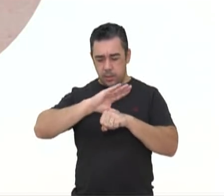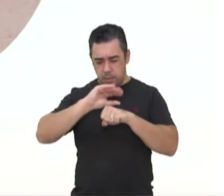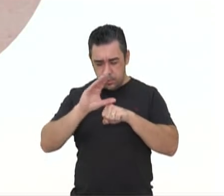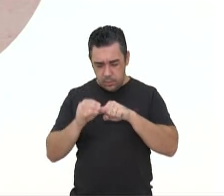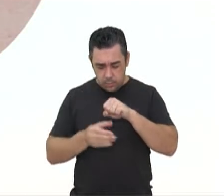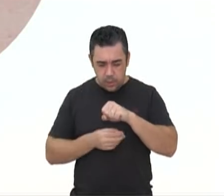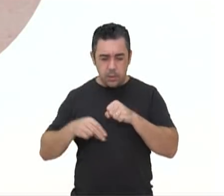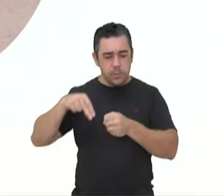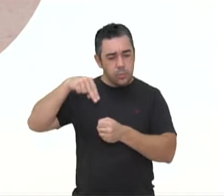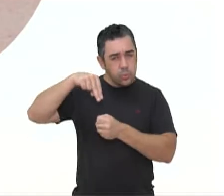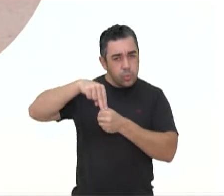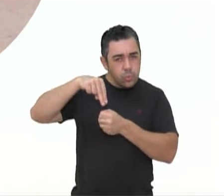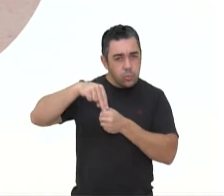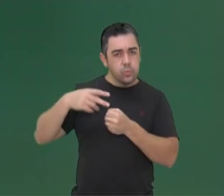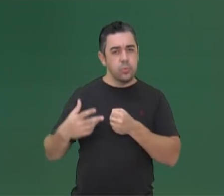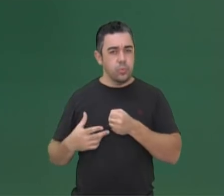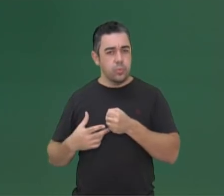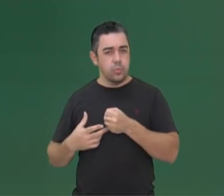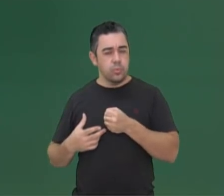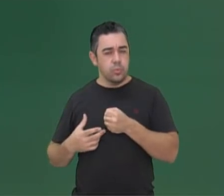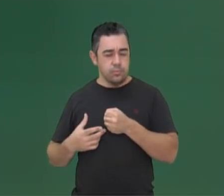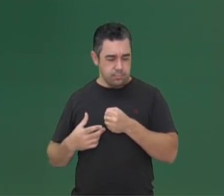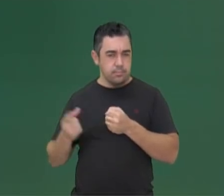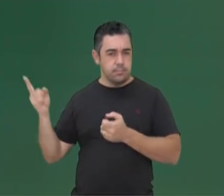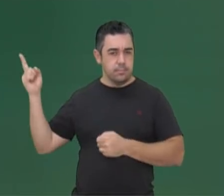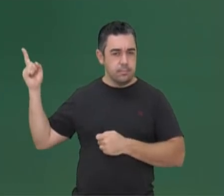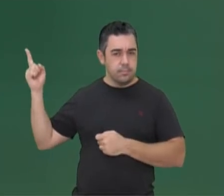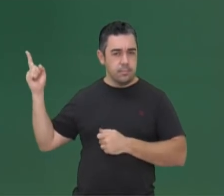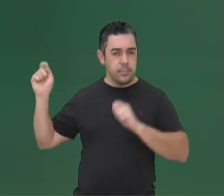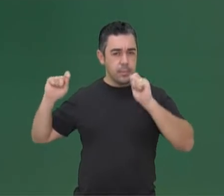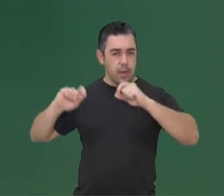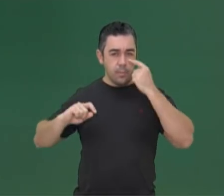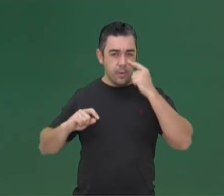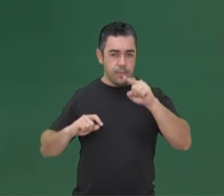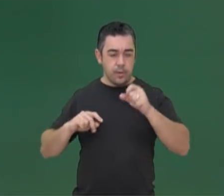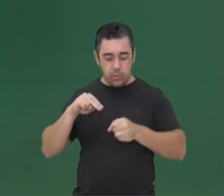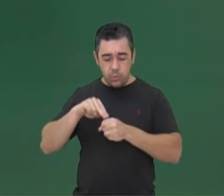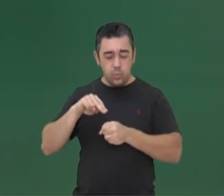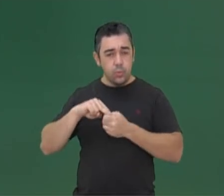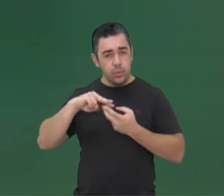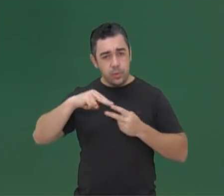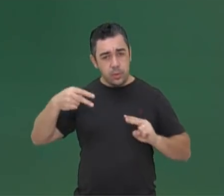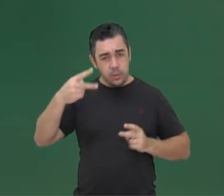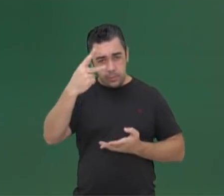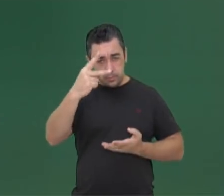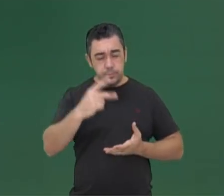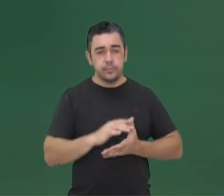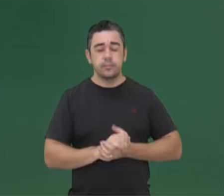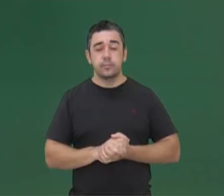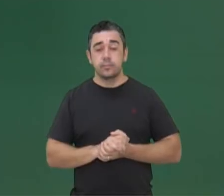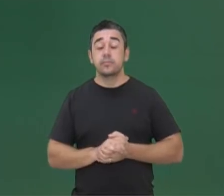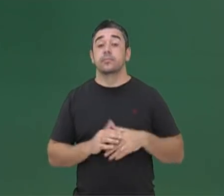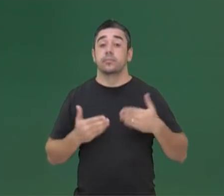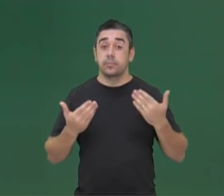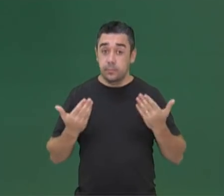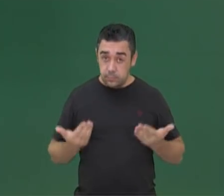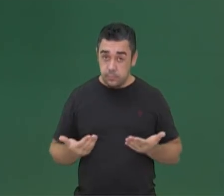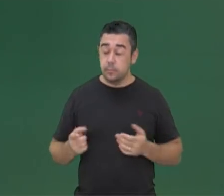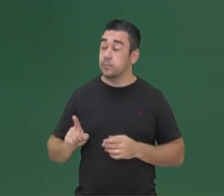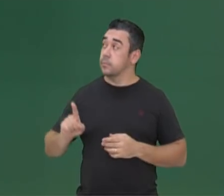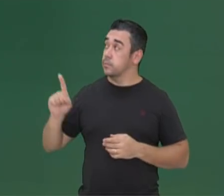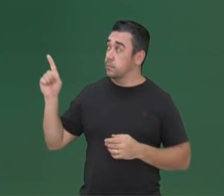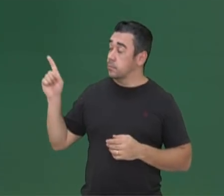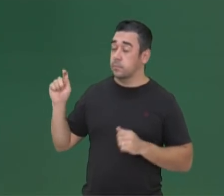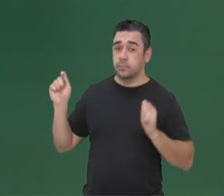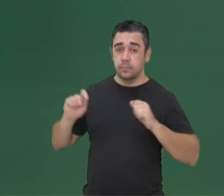citoplasma e uma região central aonde eu posso encontrar o seu material genético. Então, graças a esse